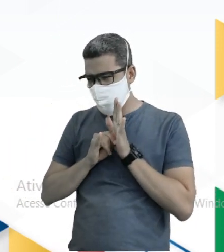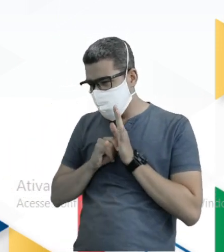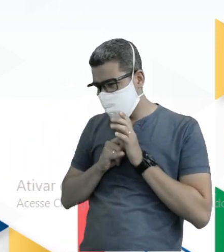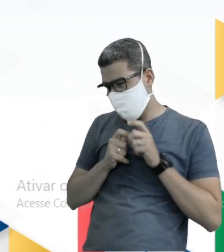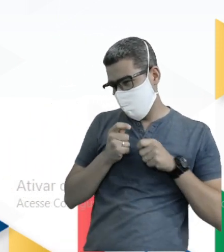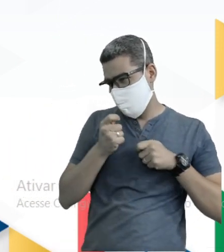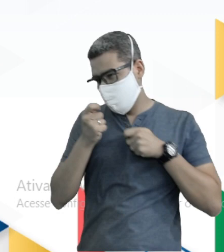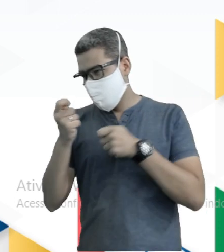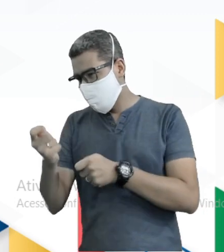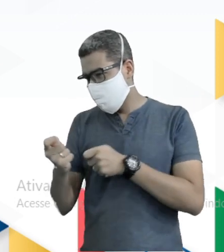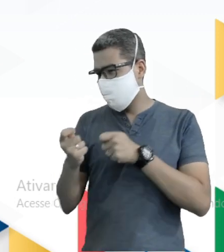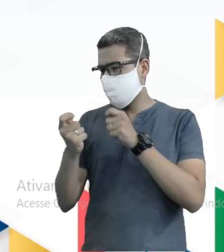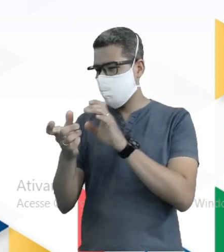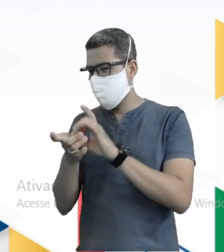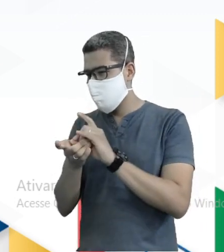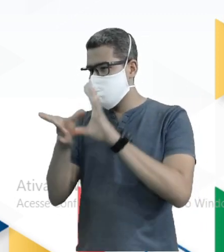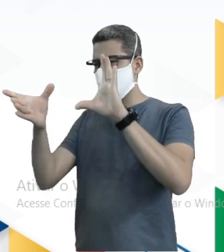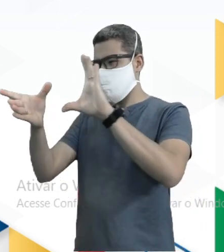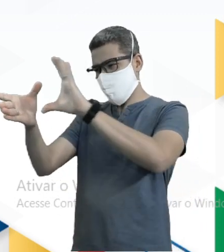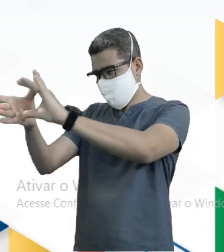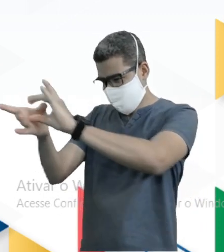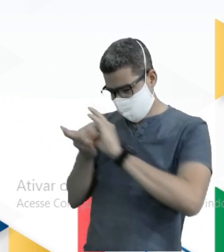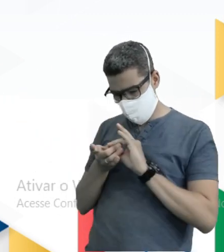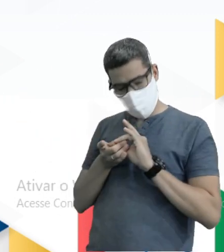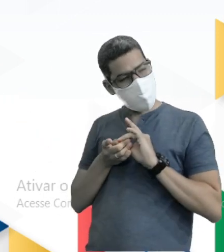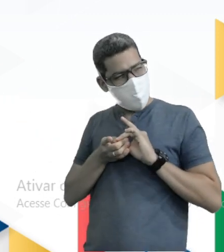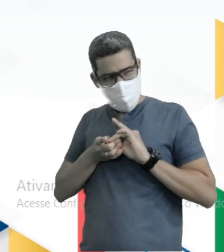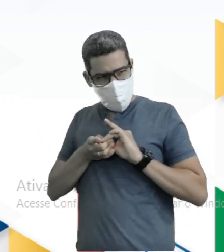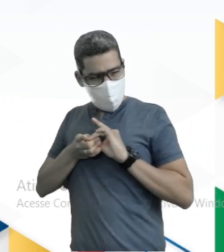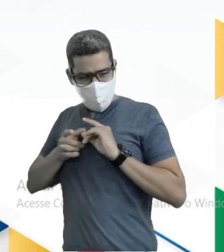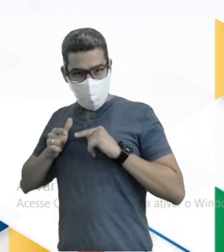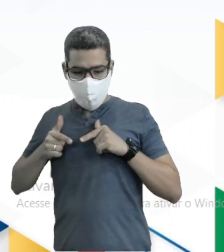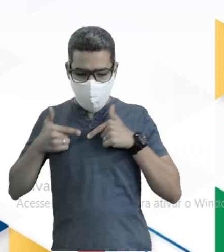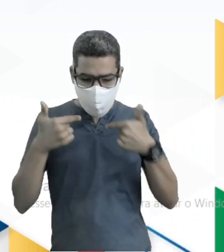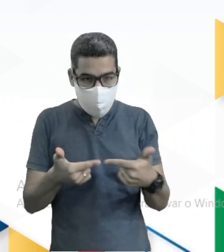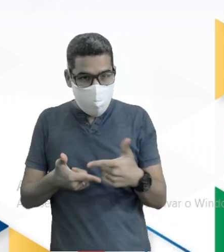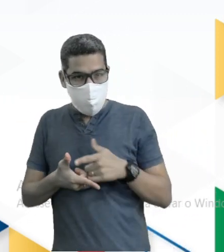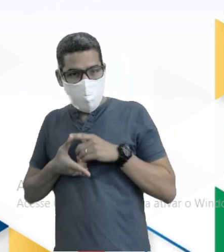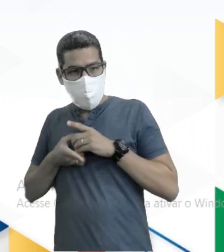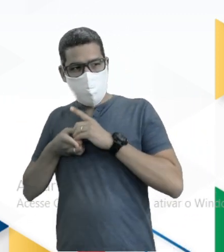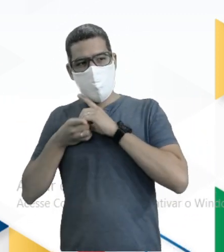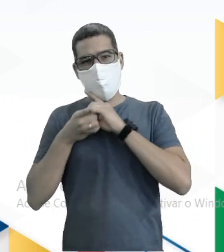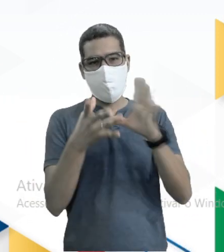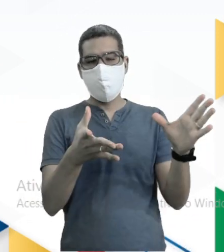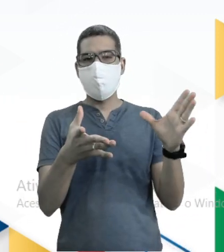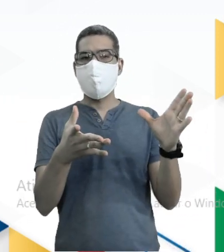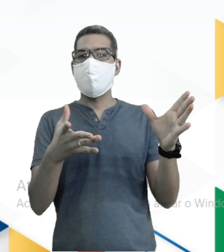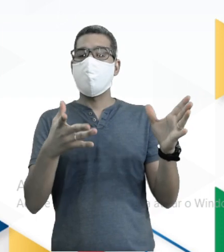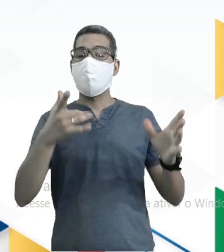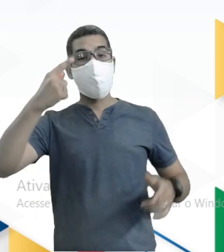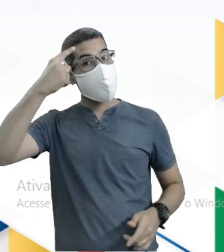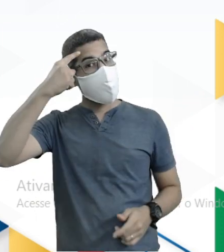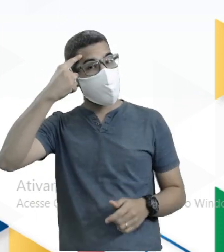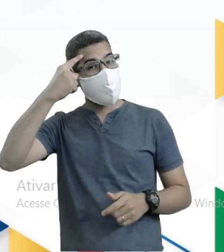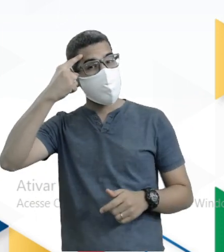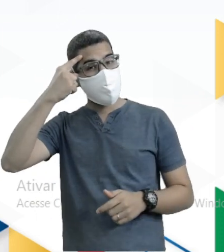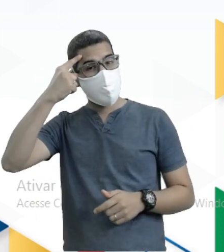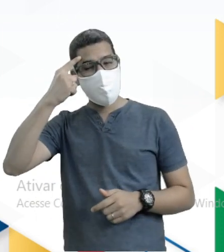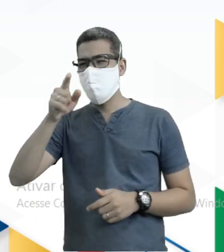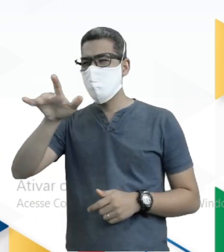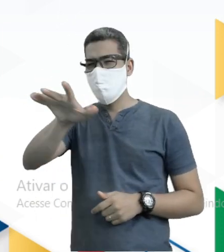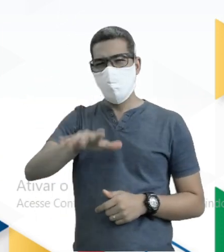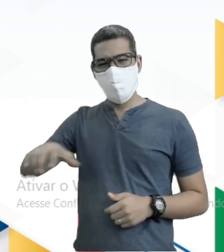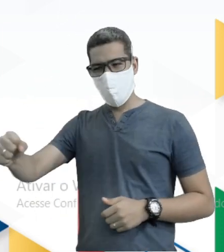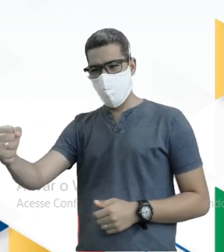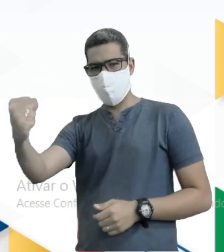o Estado democrático de direito é que poderemos pensar em transformar regimes de força